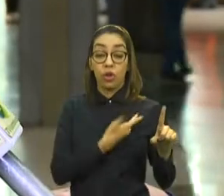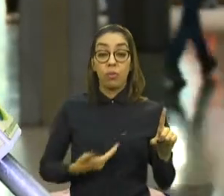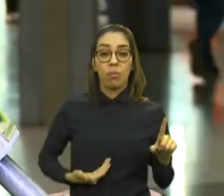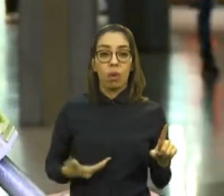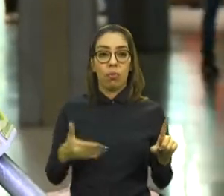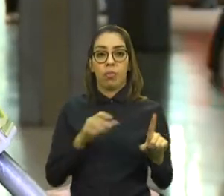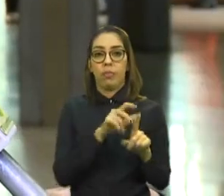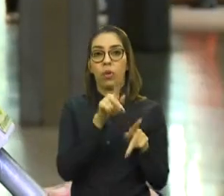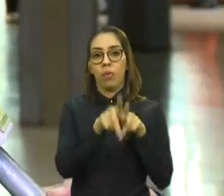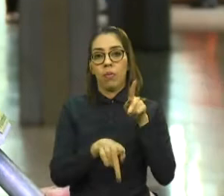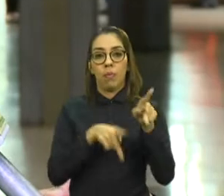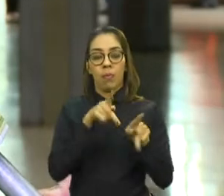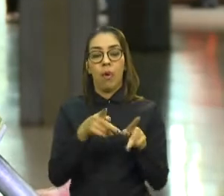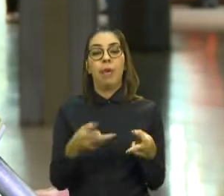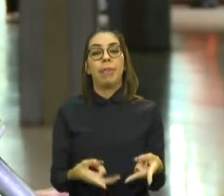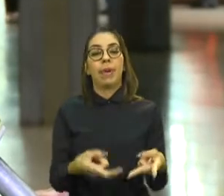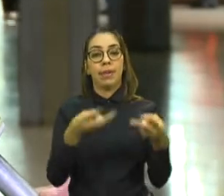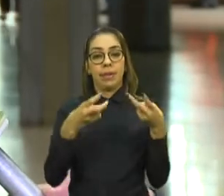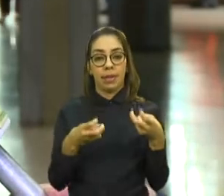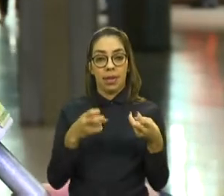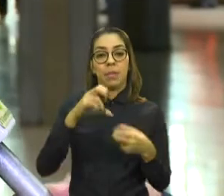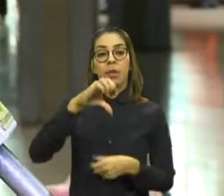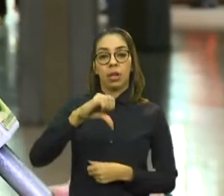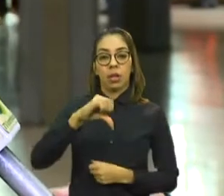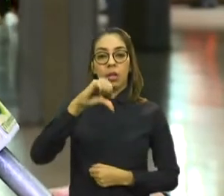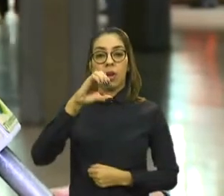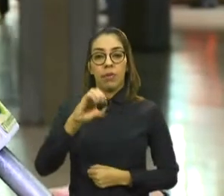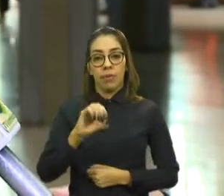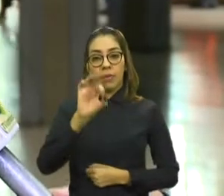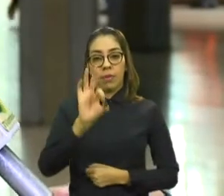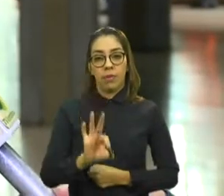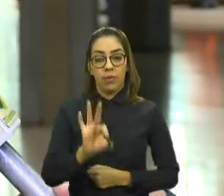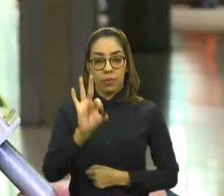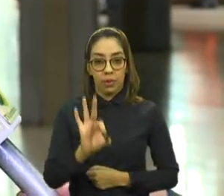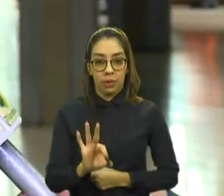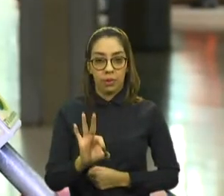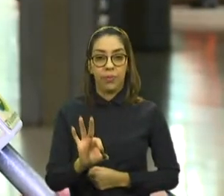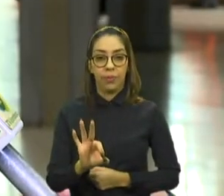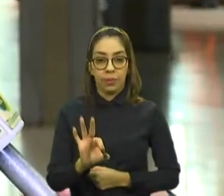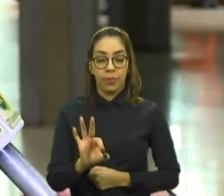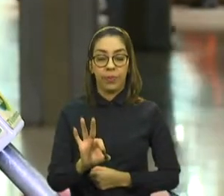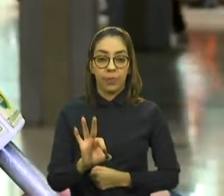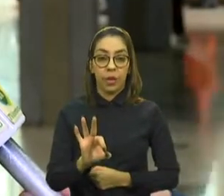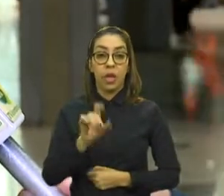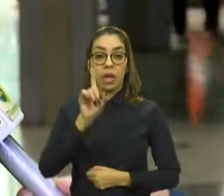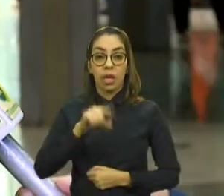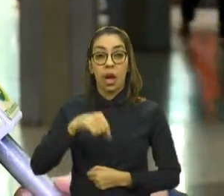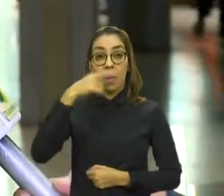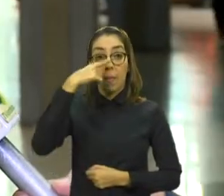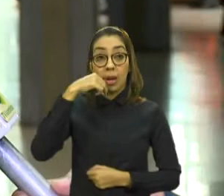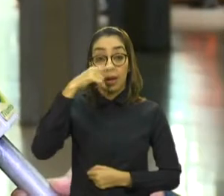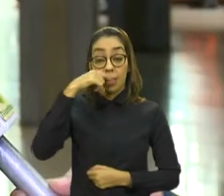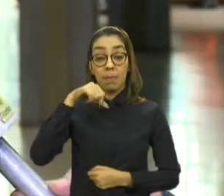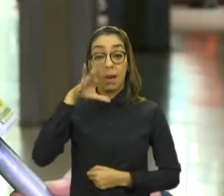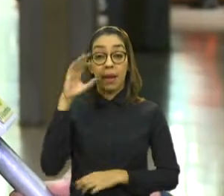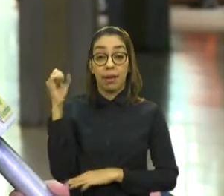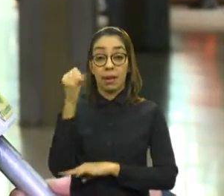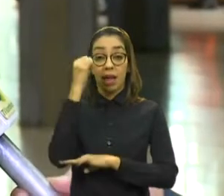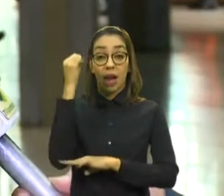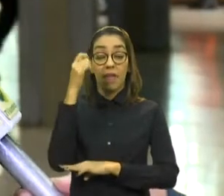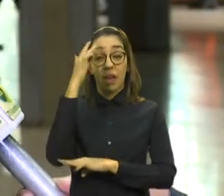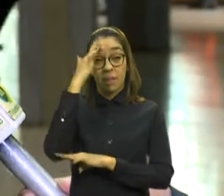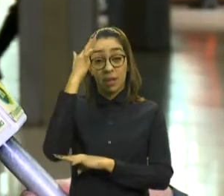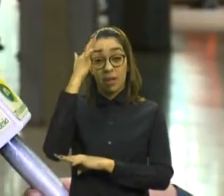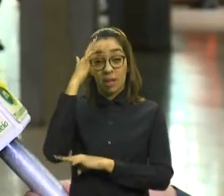de 90% das pessoas que tiveram o chamado SRAG, né, que é síndrome respiratória aguda grave, correspondia a Covid nas faixas etárias